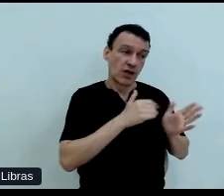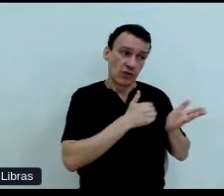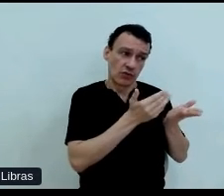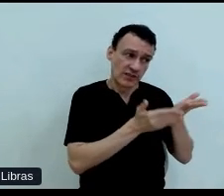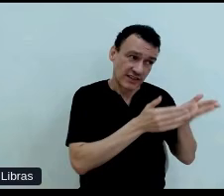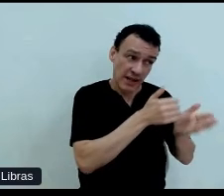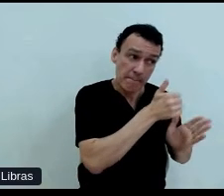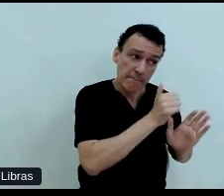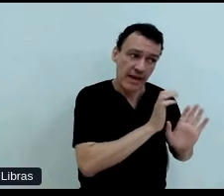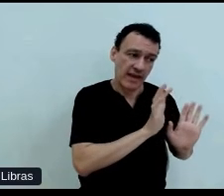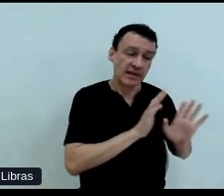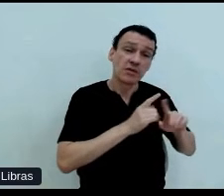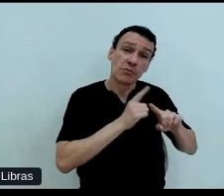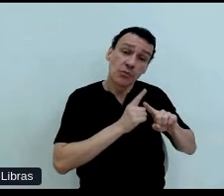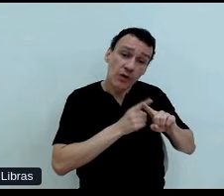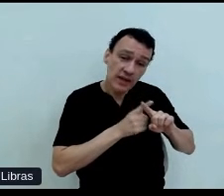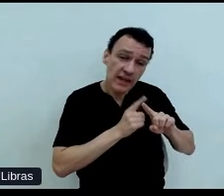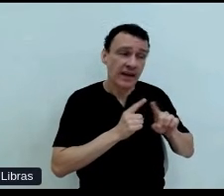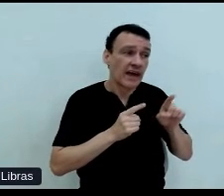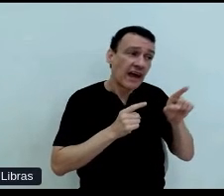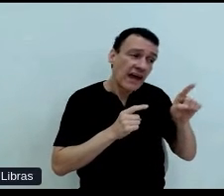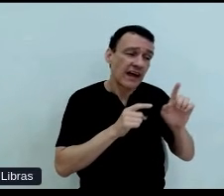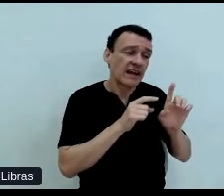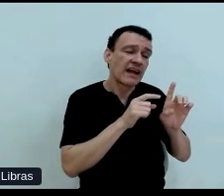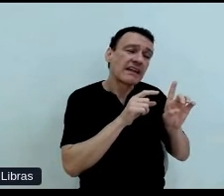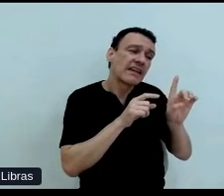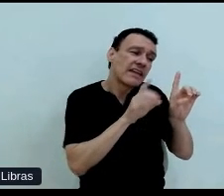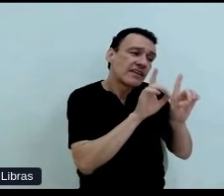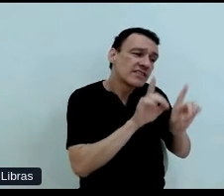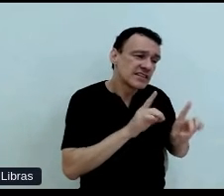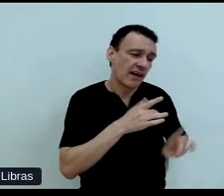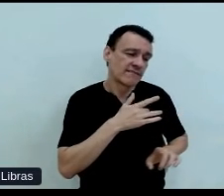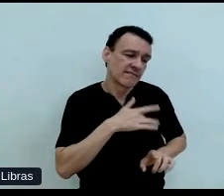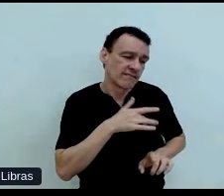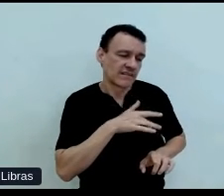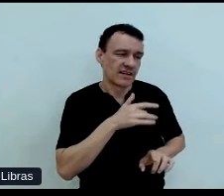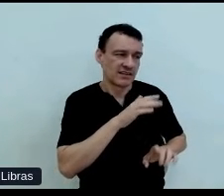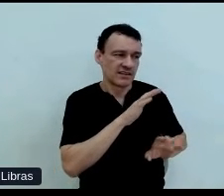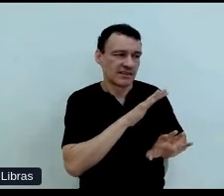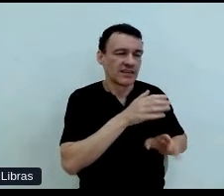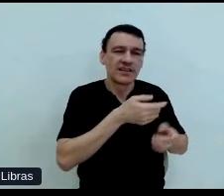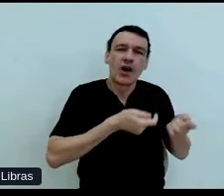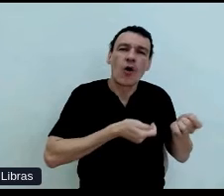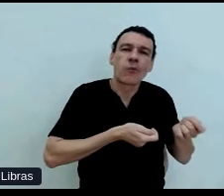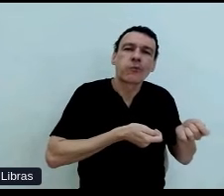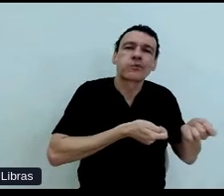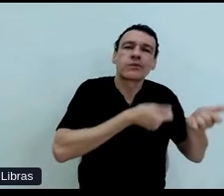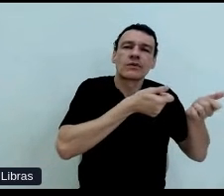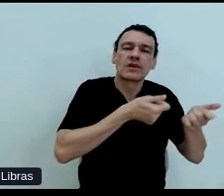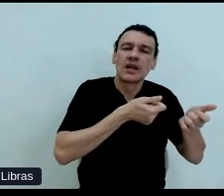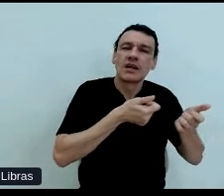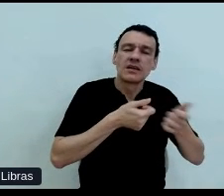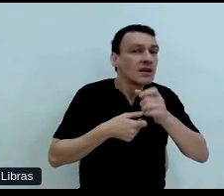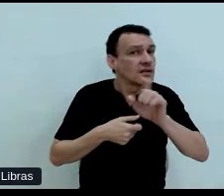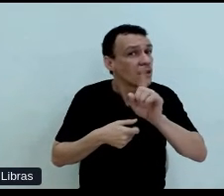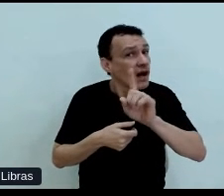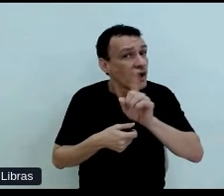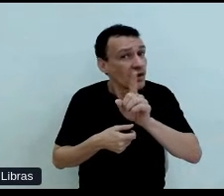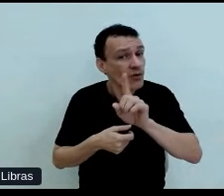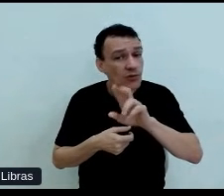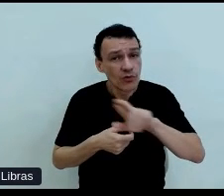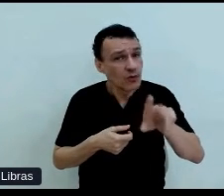pessoa vulnerável, no sentido de, o vulnerável aqui eu estou chamando de café com leite,